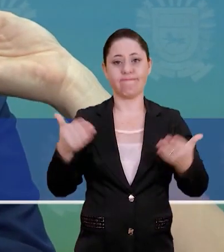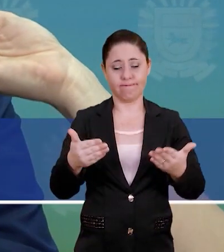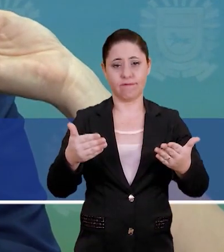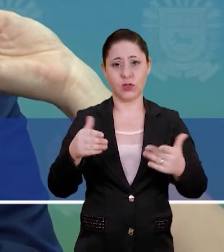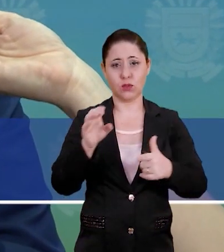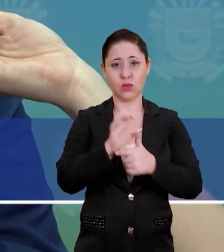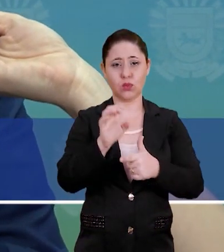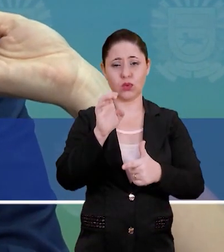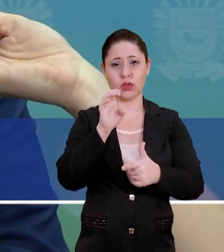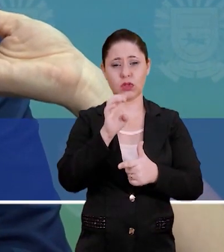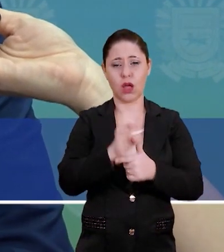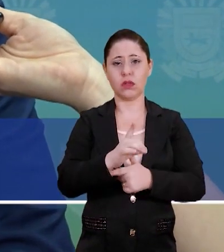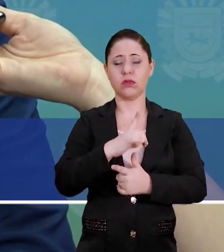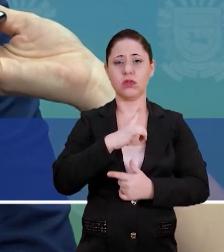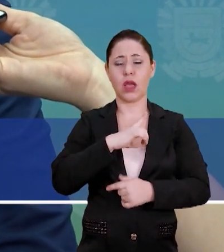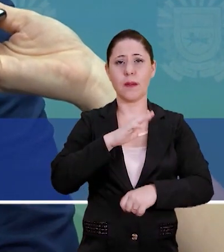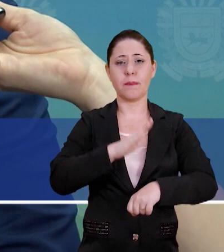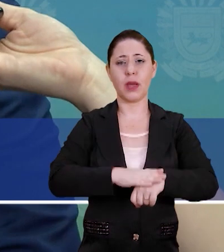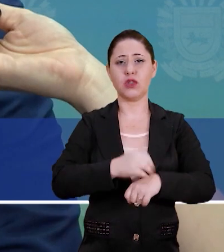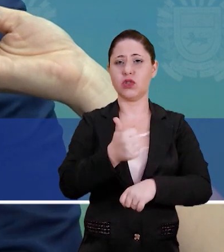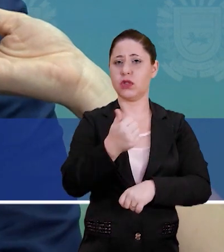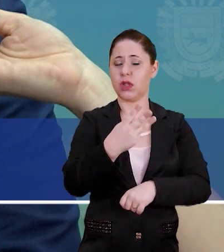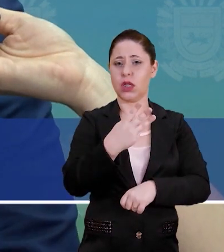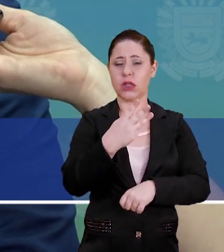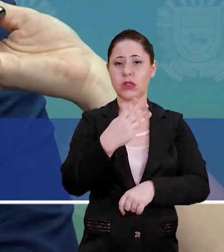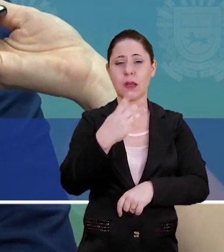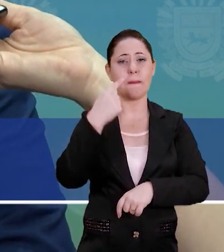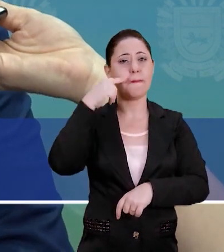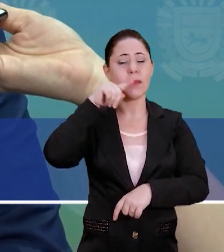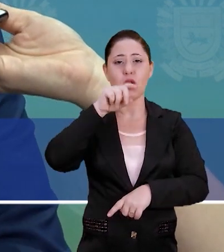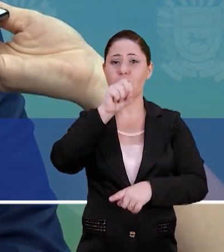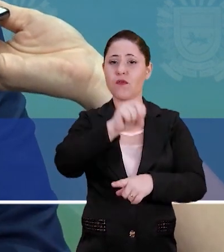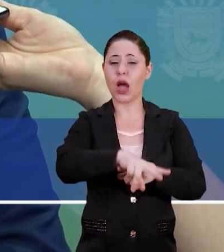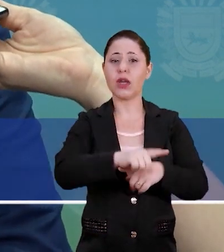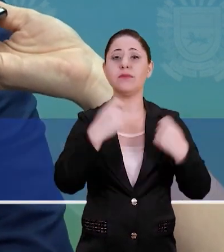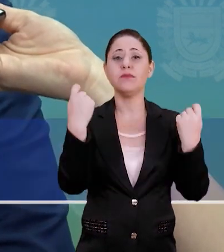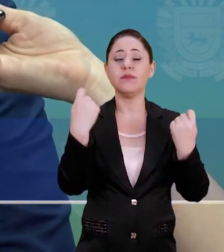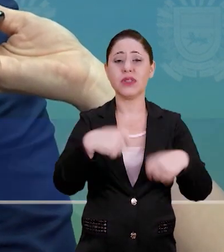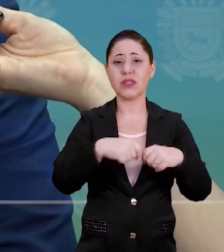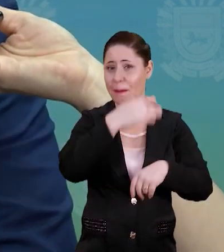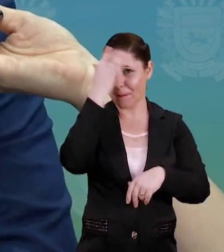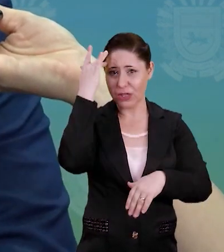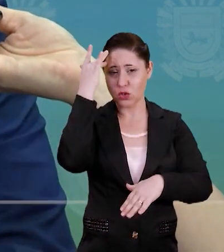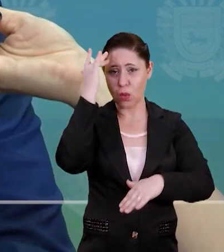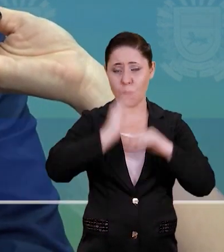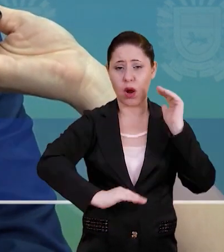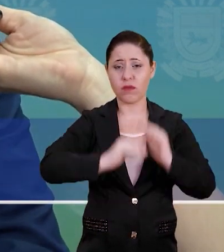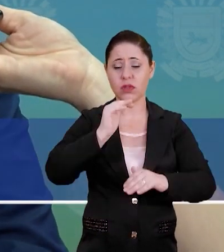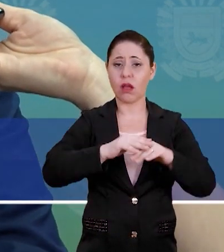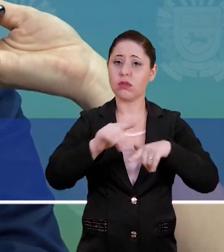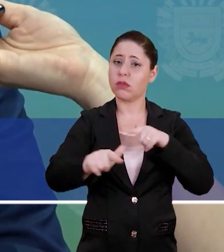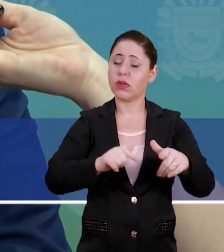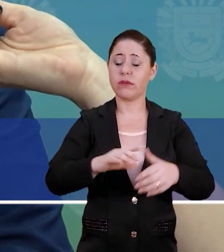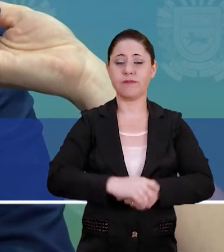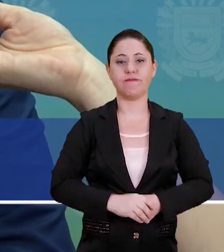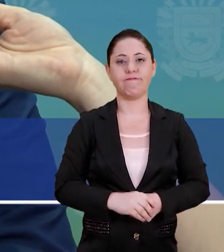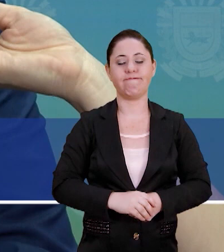Hoje o Estado conta com mais de 13 mil vagas abertas que devem ser preenchidas. E muitas